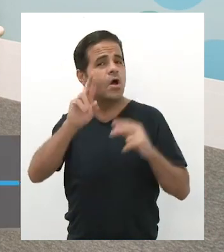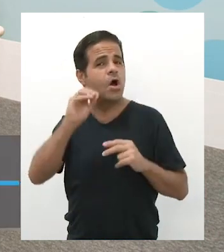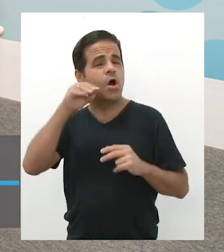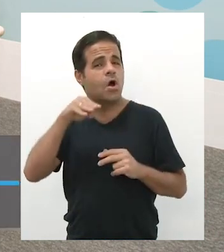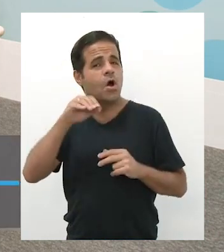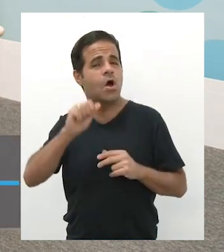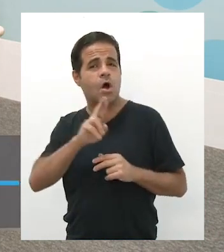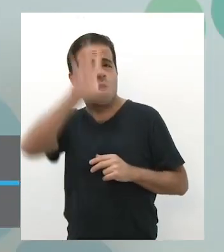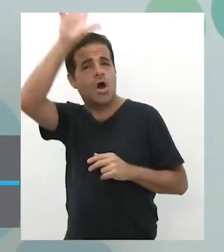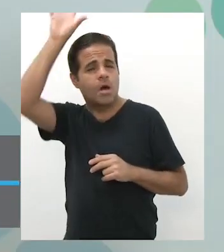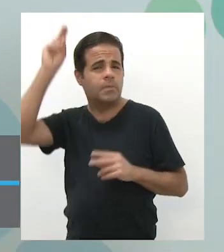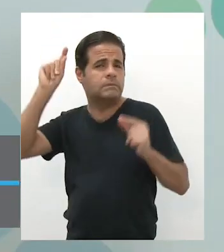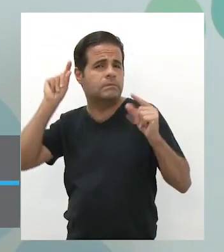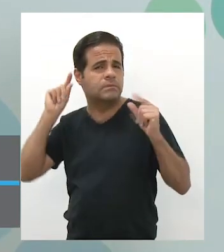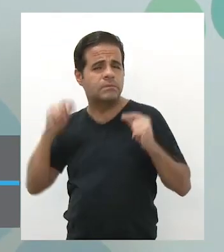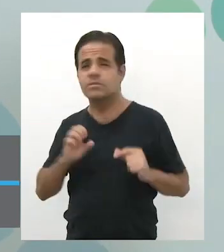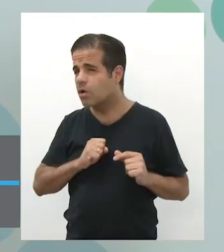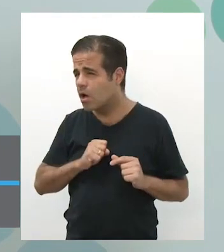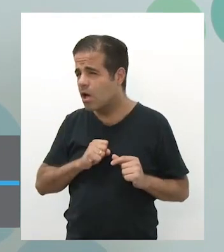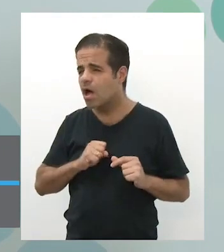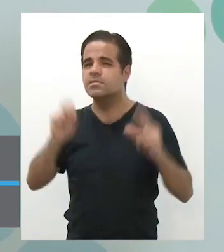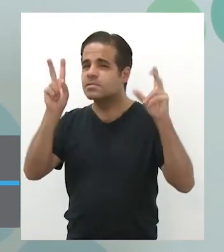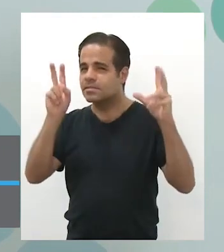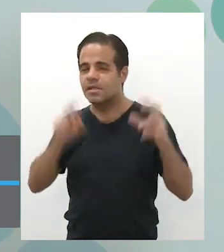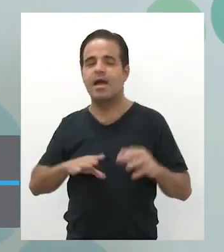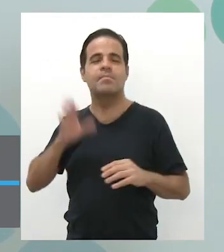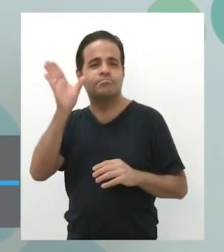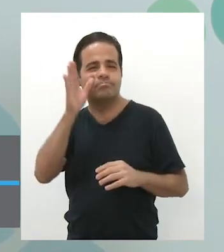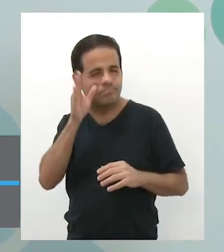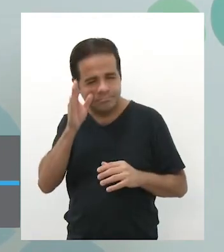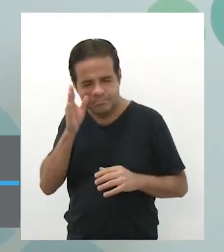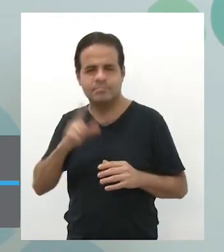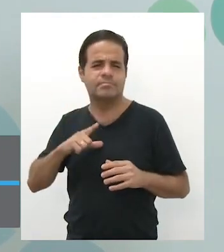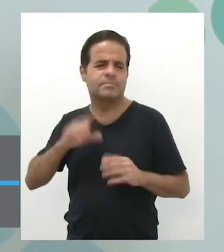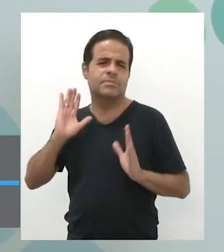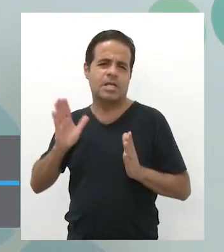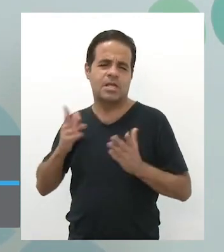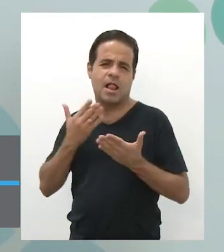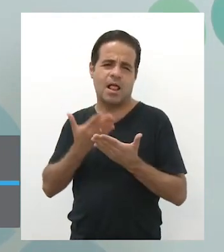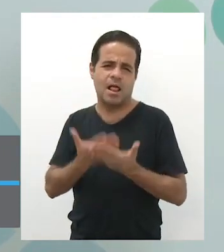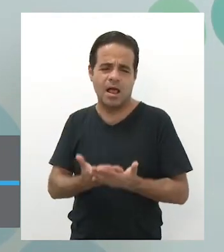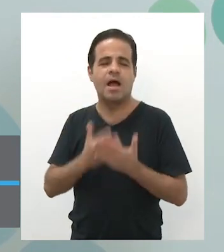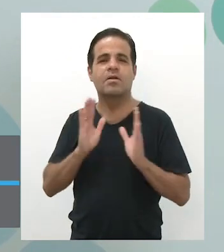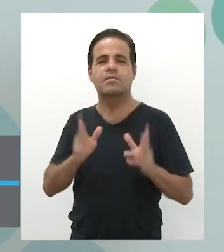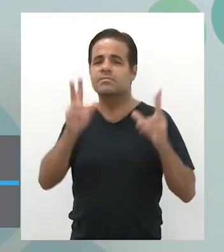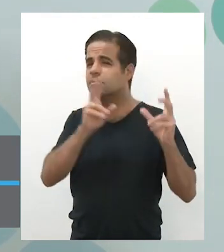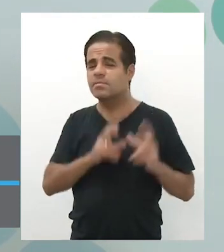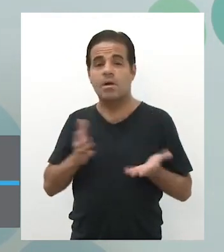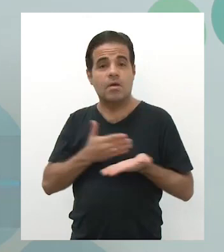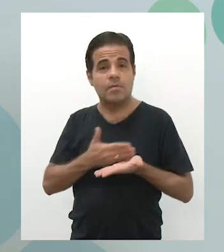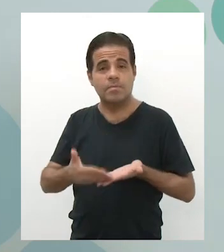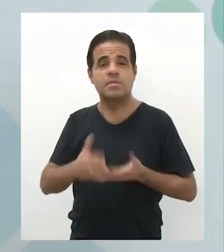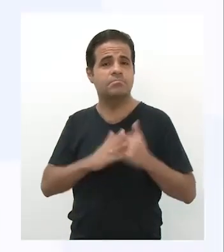tema que vocês gostam tanto, que tem tantas curiosidades. Teremos várias aulas sobre esse tema. Mas, para começar, vamos ler aí